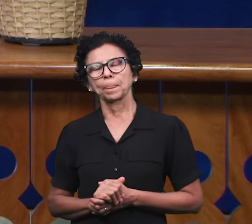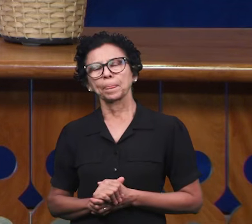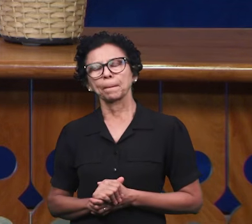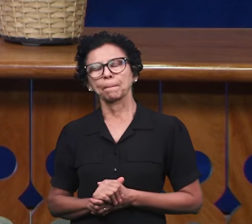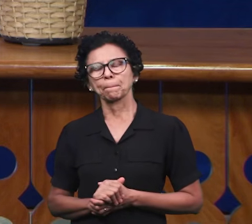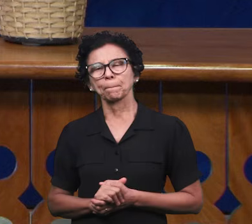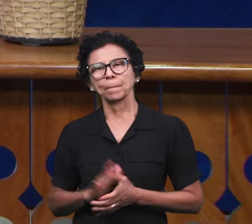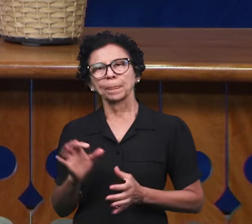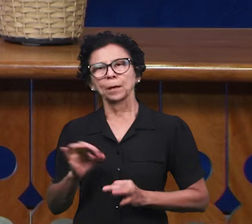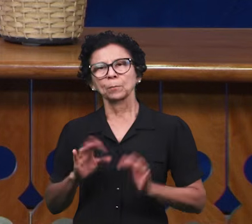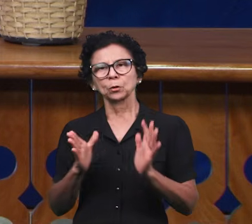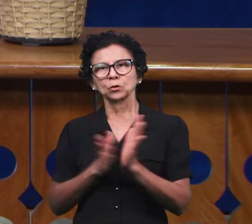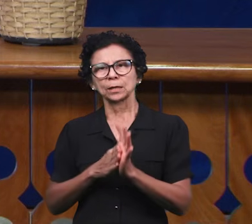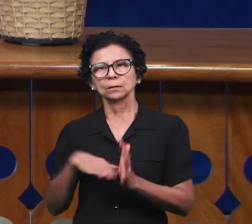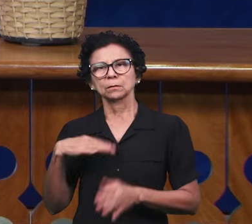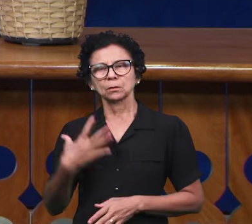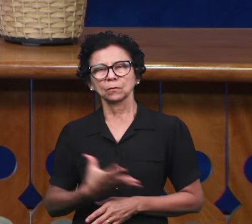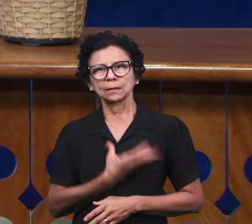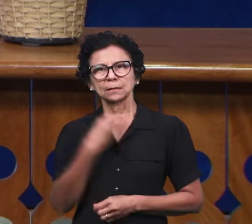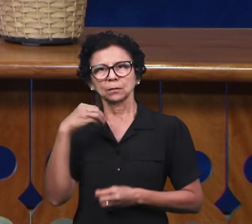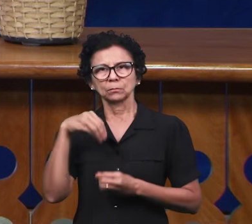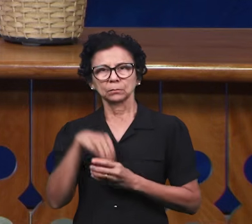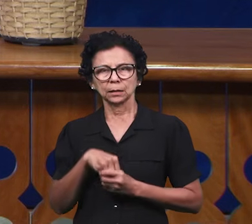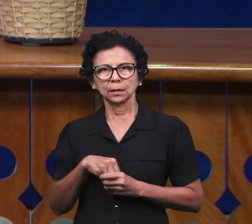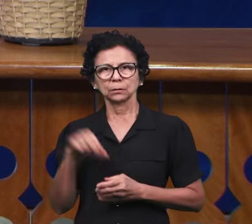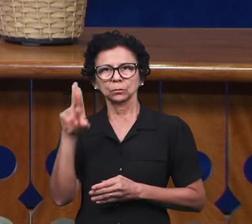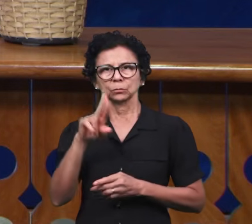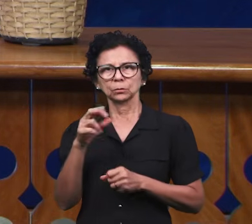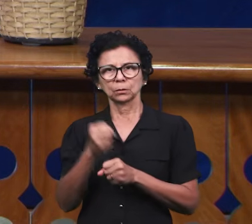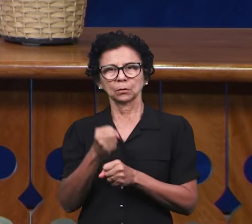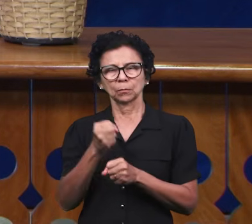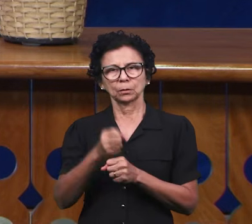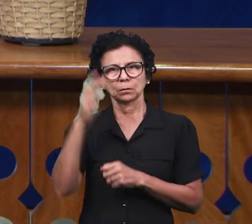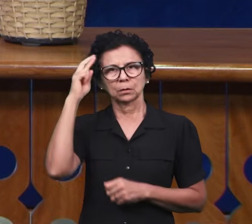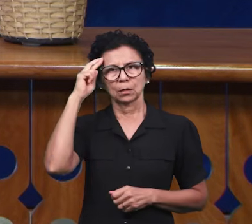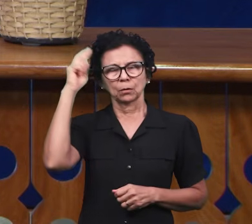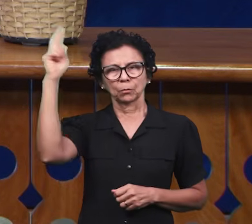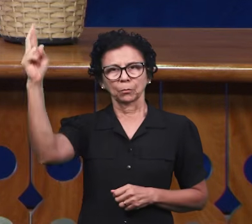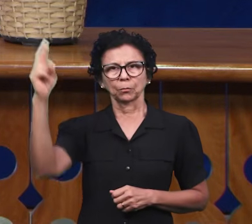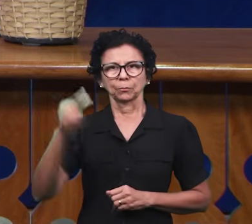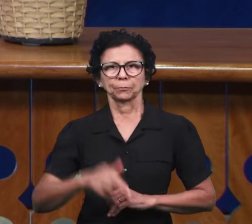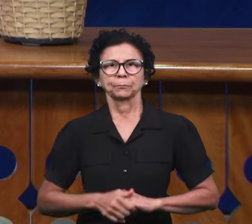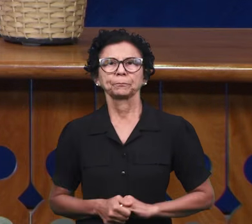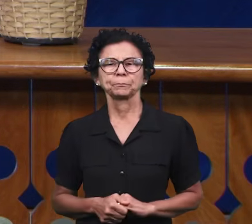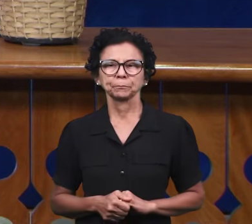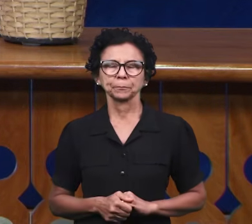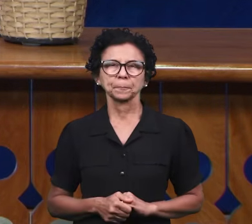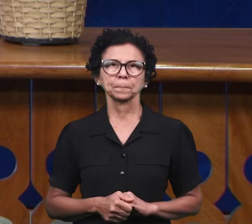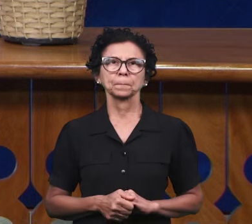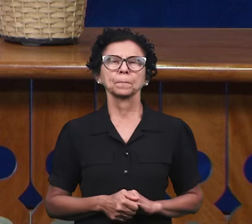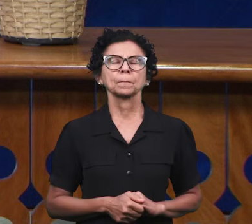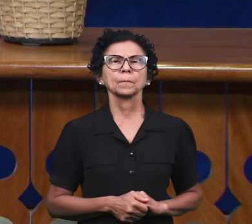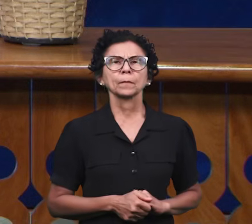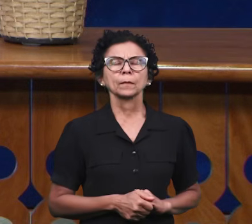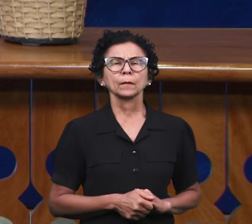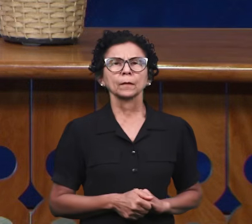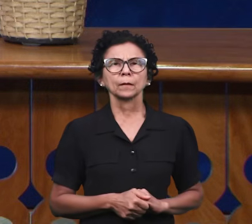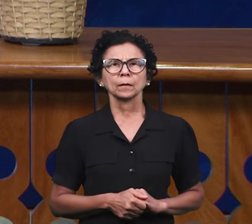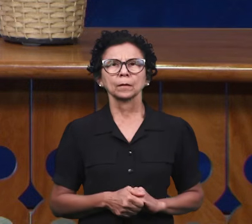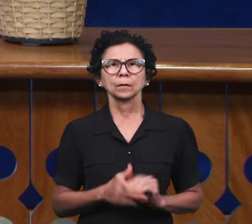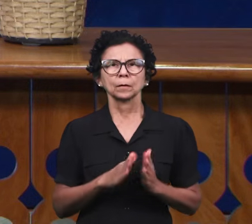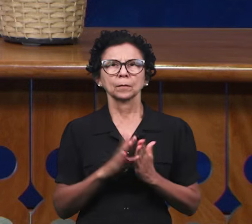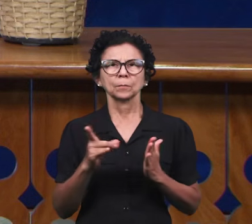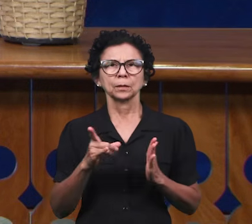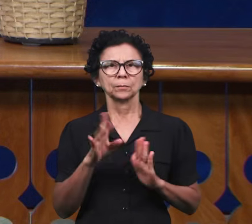projeto de salvação. Meus irmãos, e o texto base para nós iniciarmos esse assunto está lá na primeira carta a